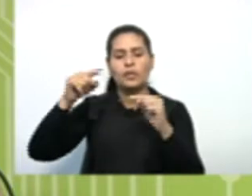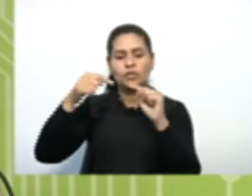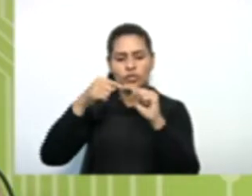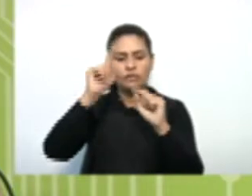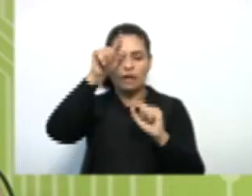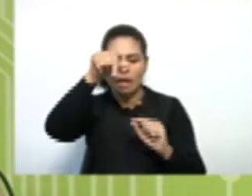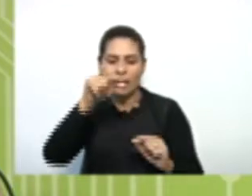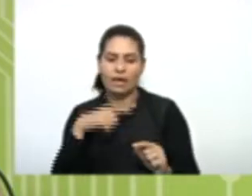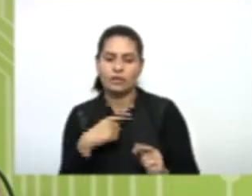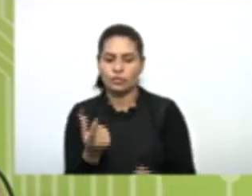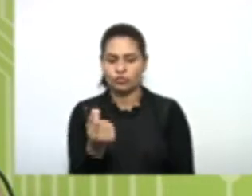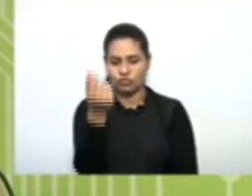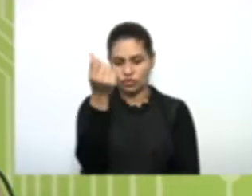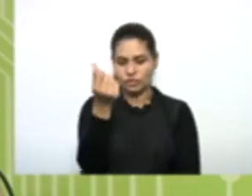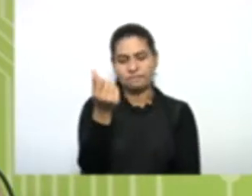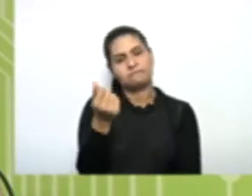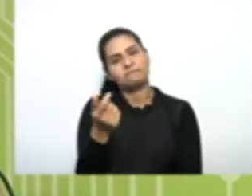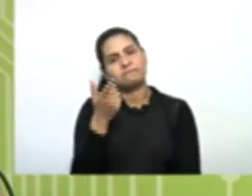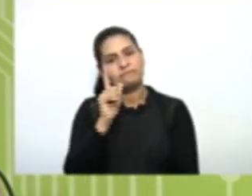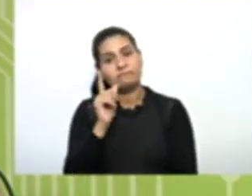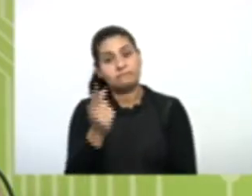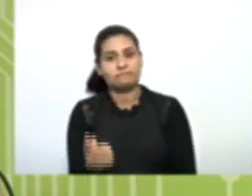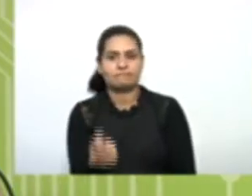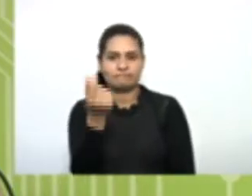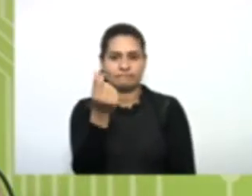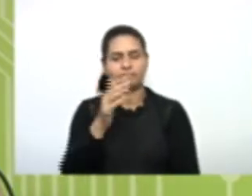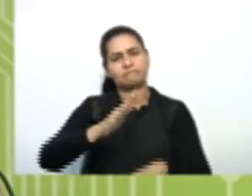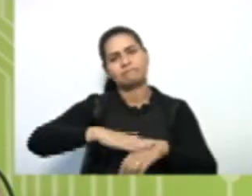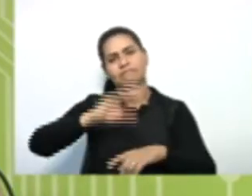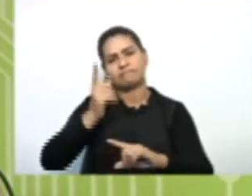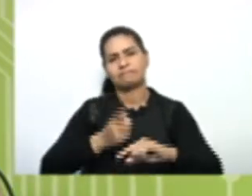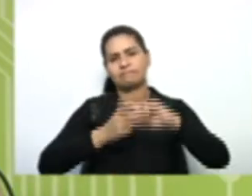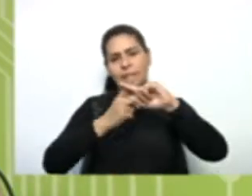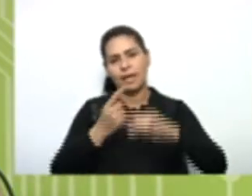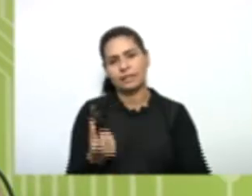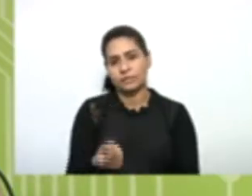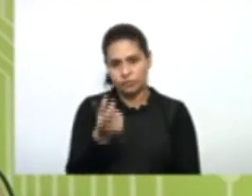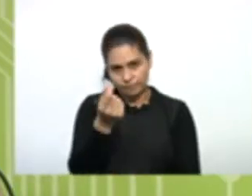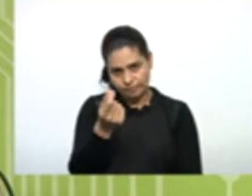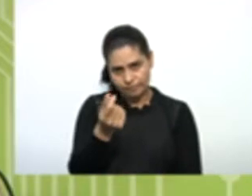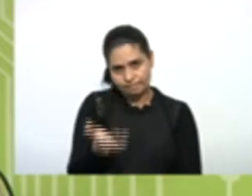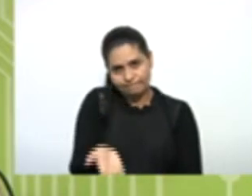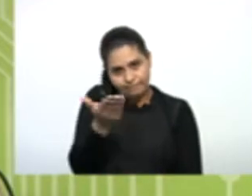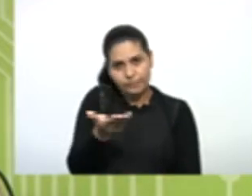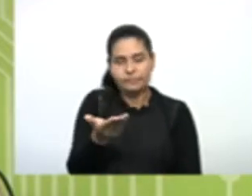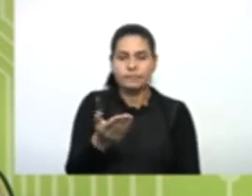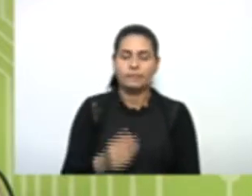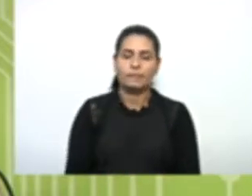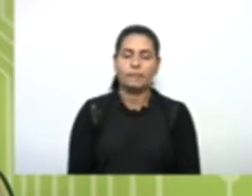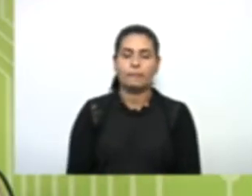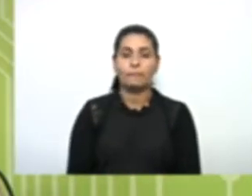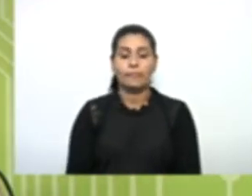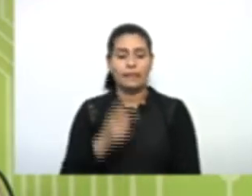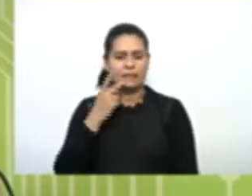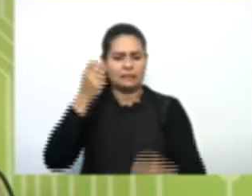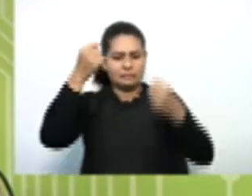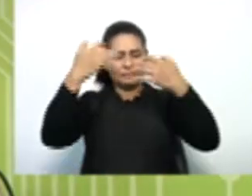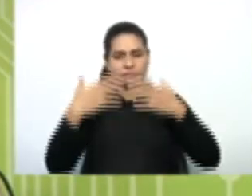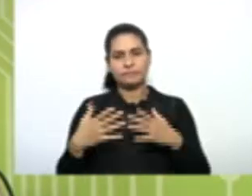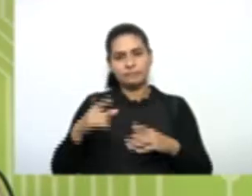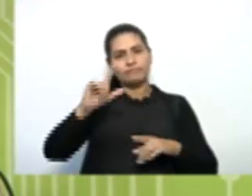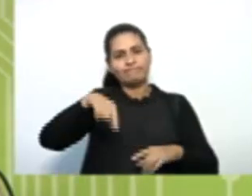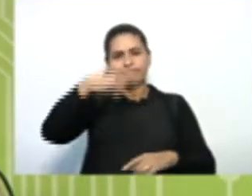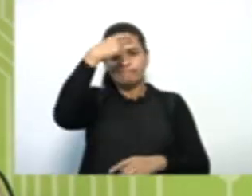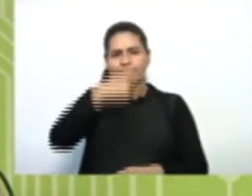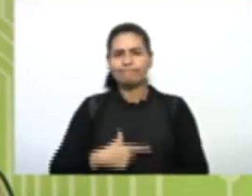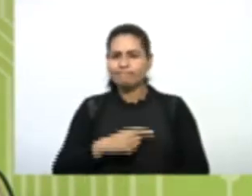empresa, sim, é sempre obtenção e maximização, ou aumento ao máximo do seu lucro. A gente fala que esse